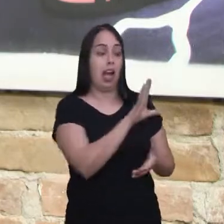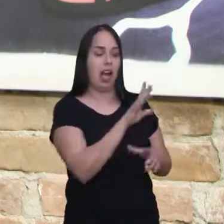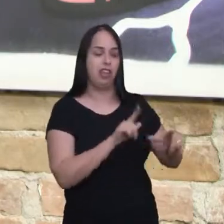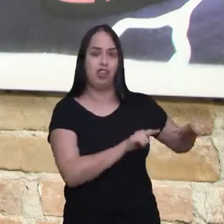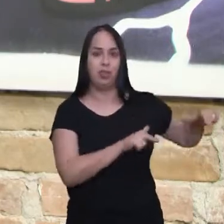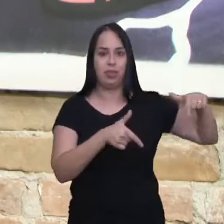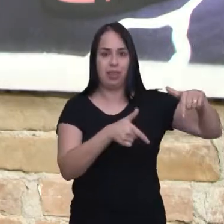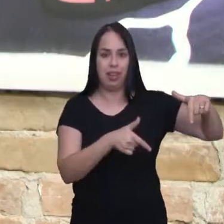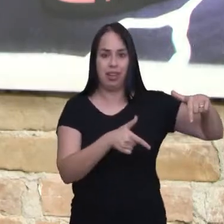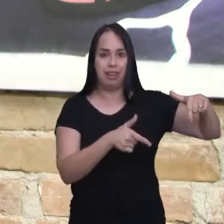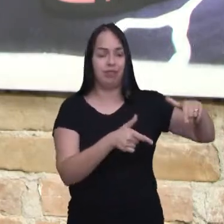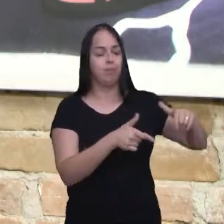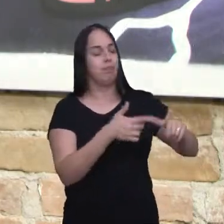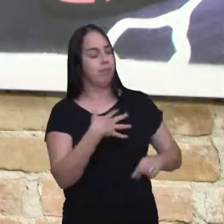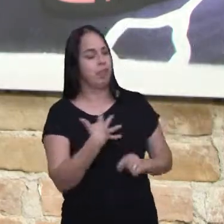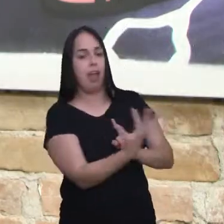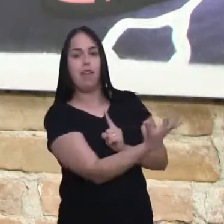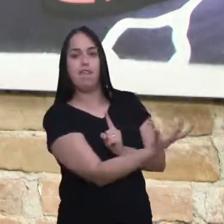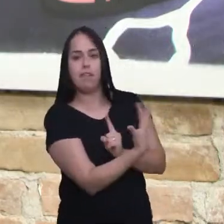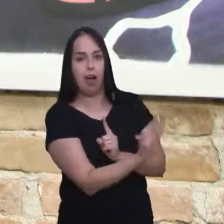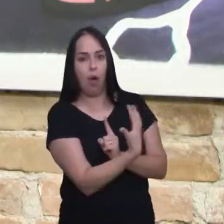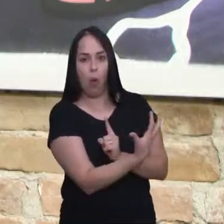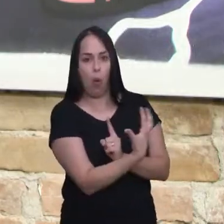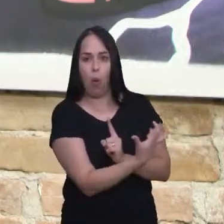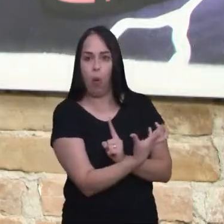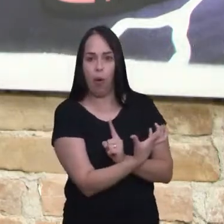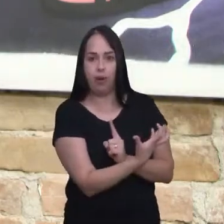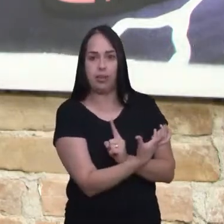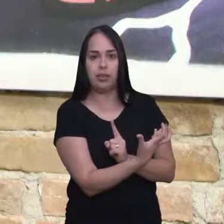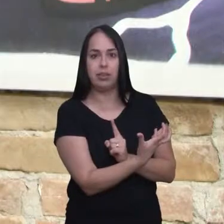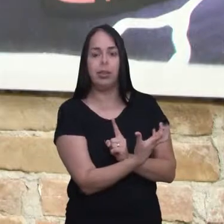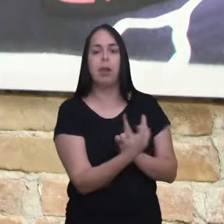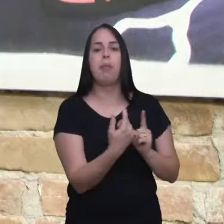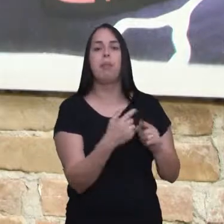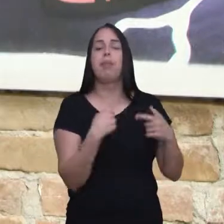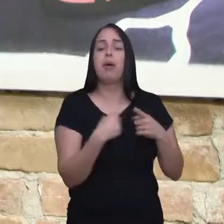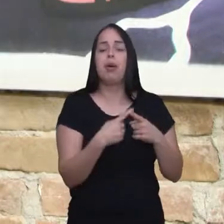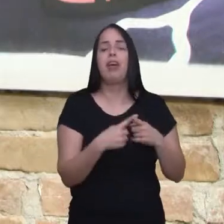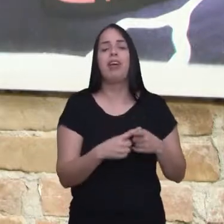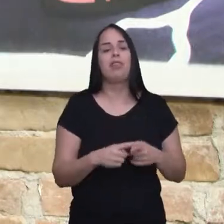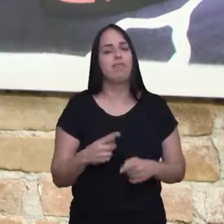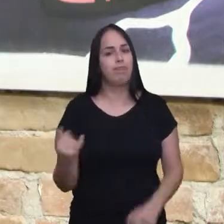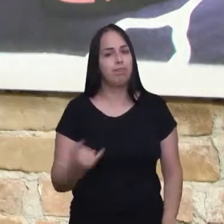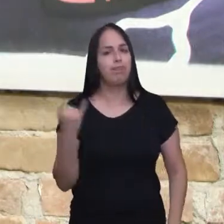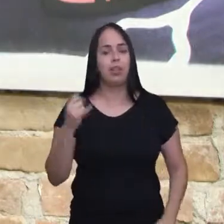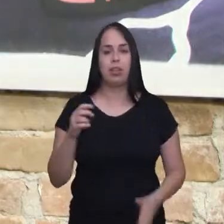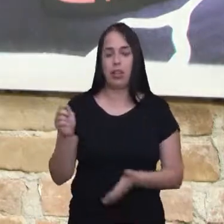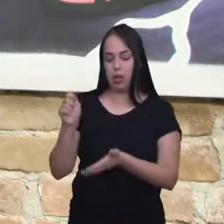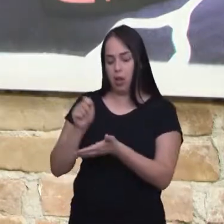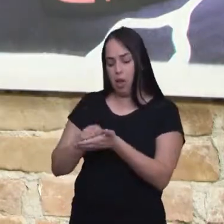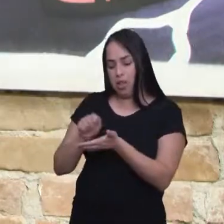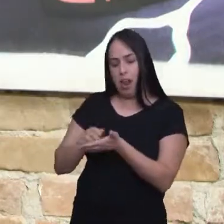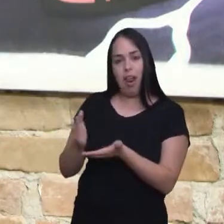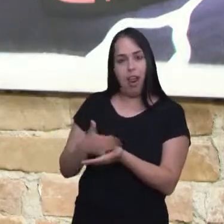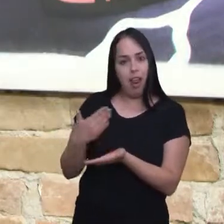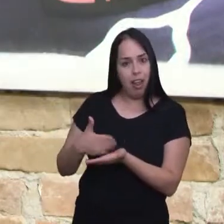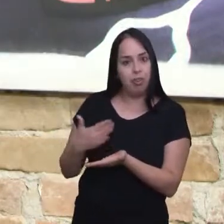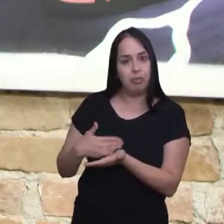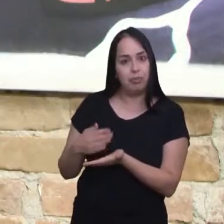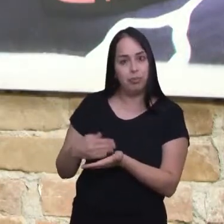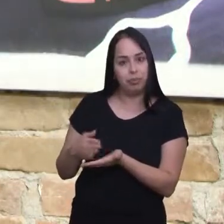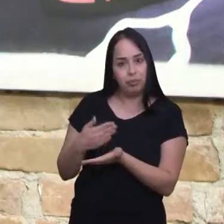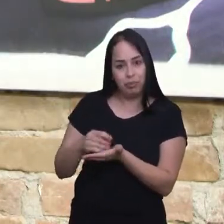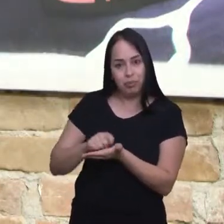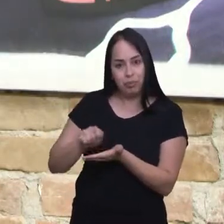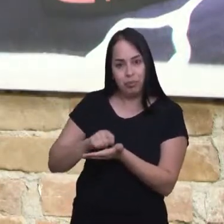dela tiveram na minha vida, sabe? Eu acho que ela não percebe o impacto, porque foi muito grande. Aí eu escrevi um livrinho na escola